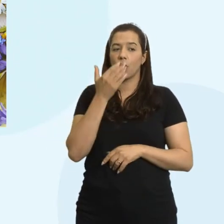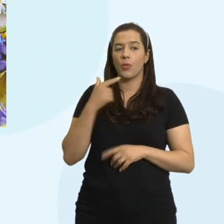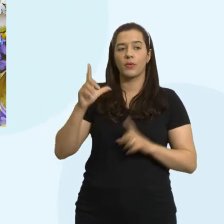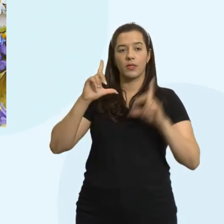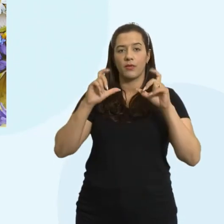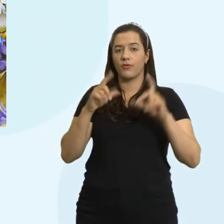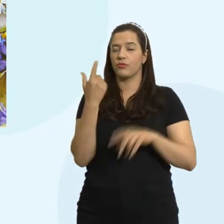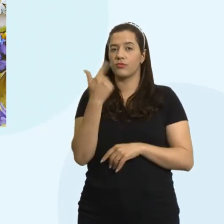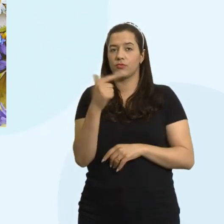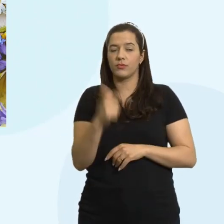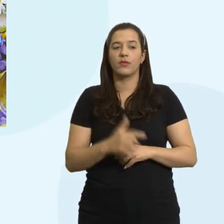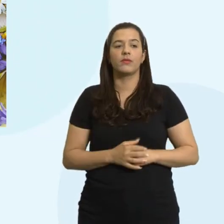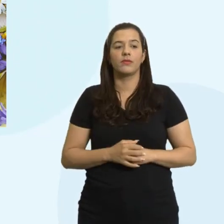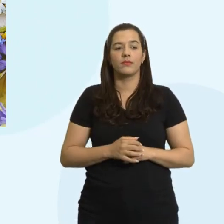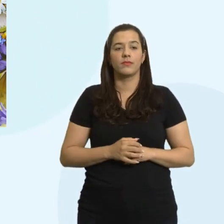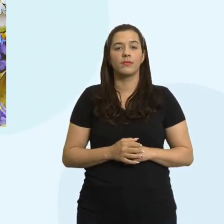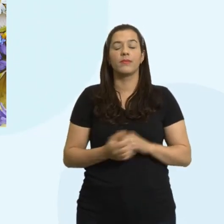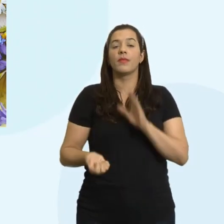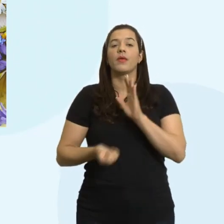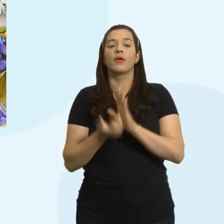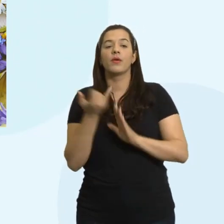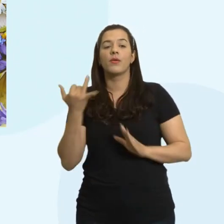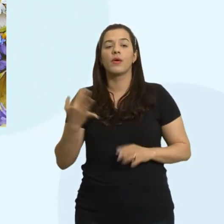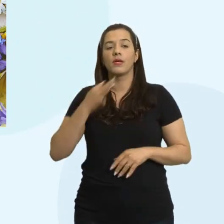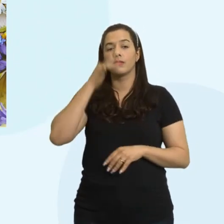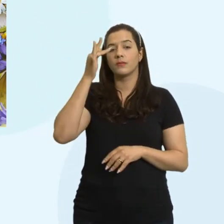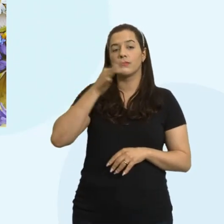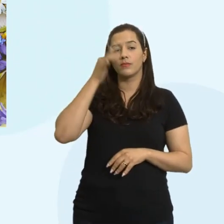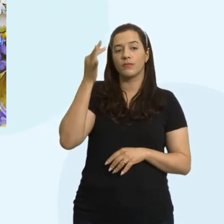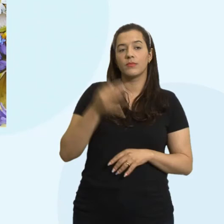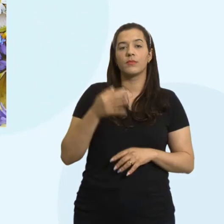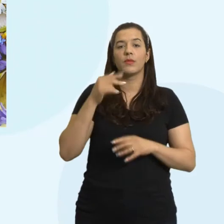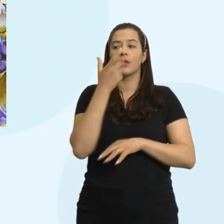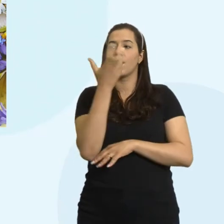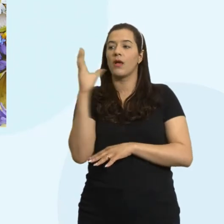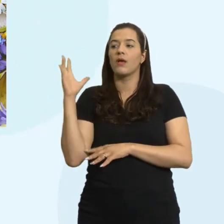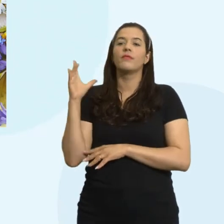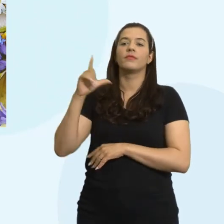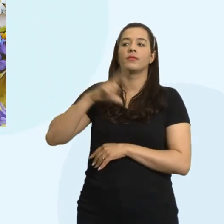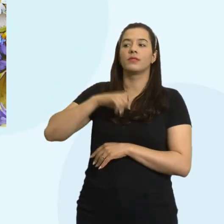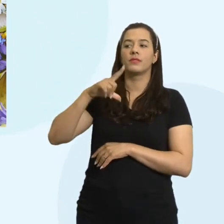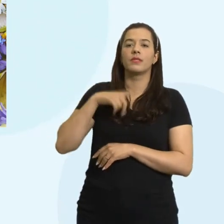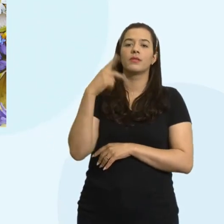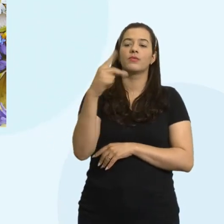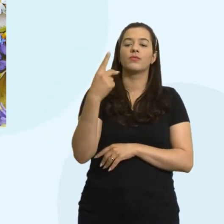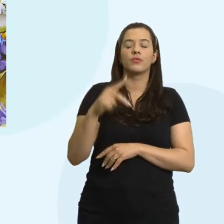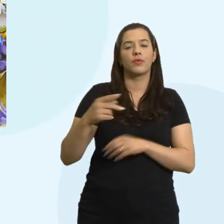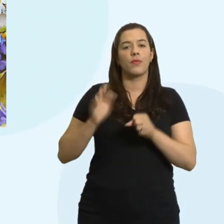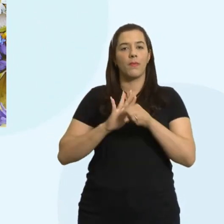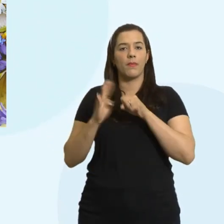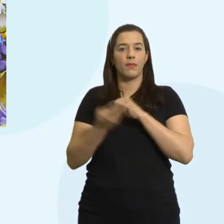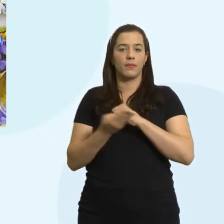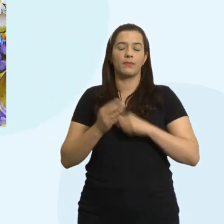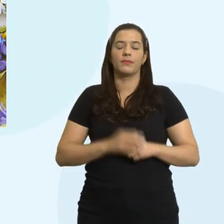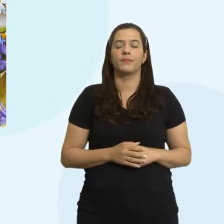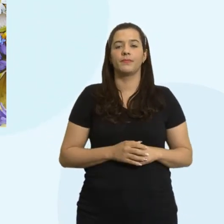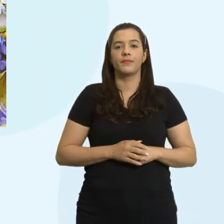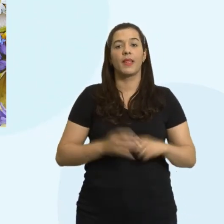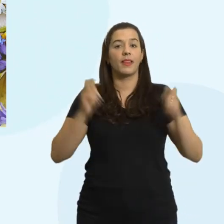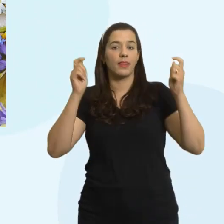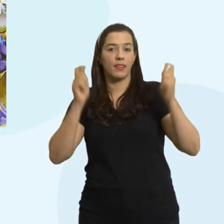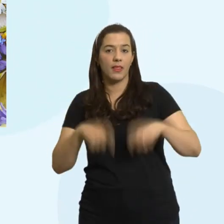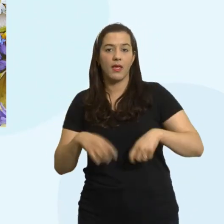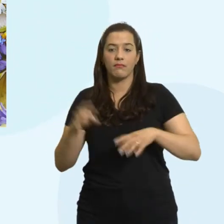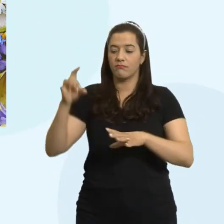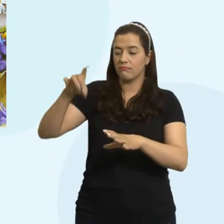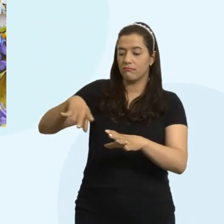imagem? Quais são as flores e árvores frutíferas que existem no seu bairro? Seria possível plantar